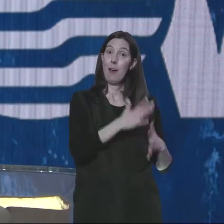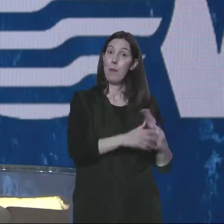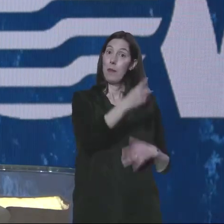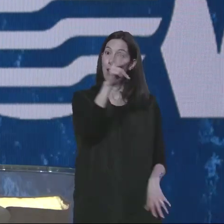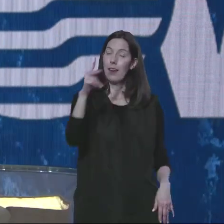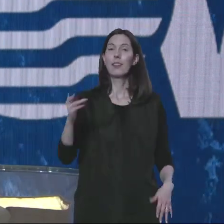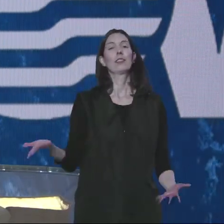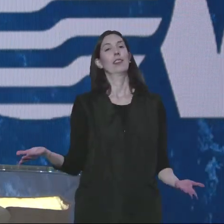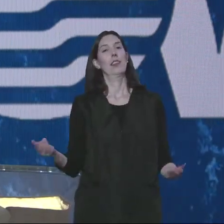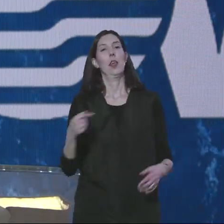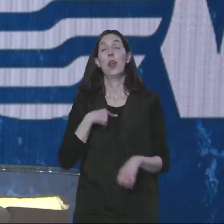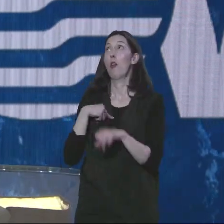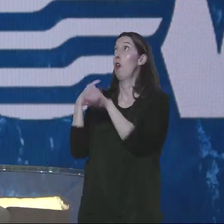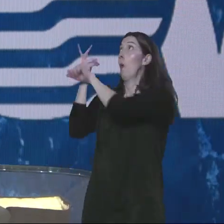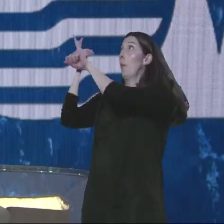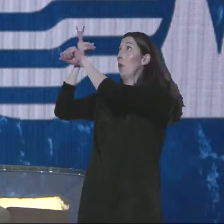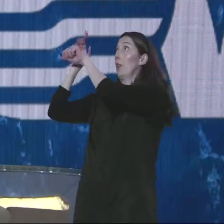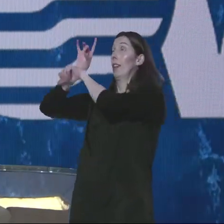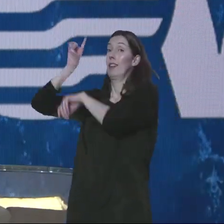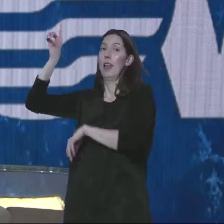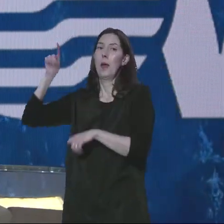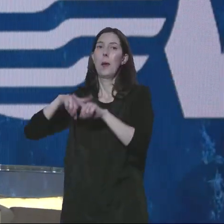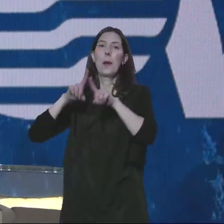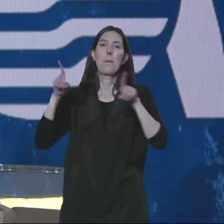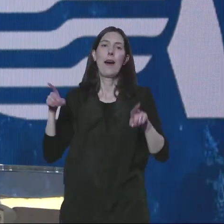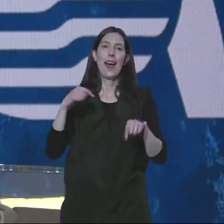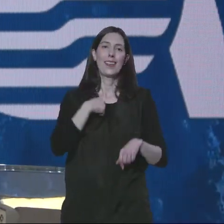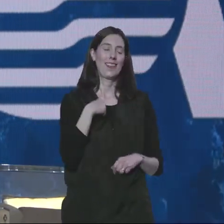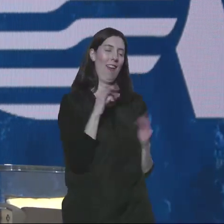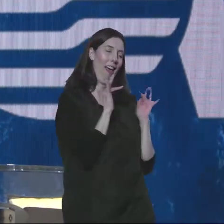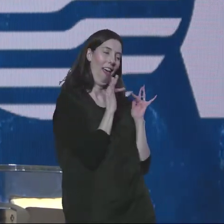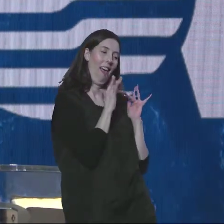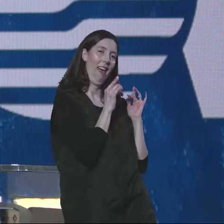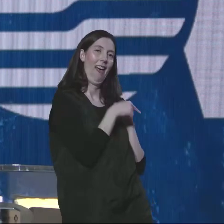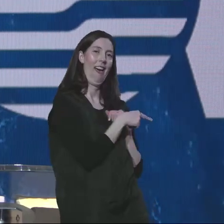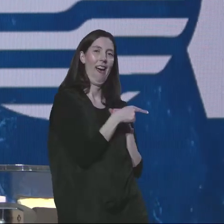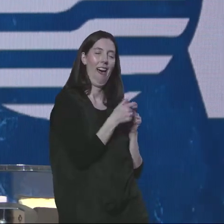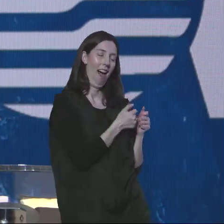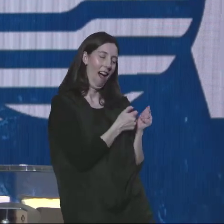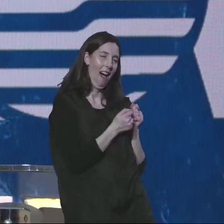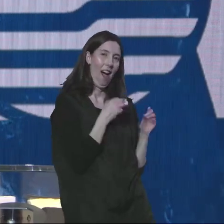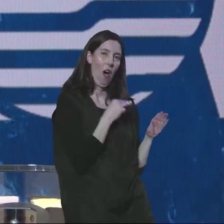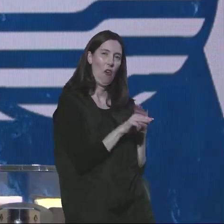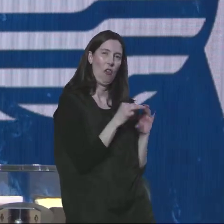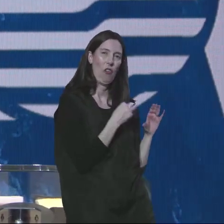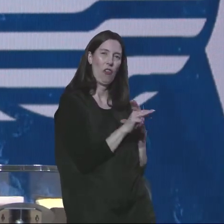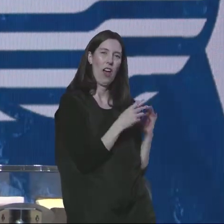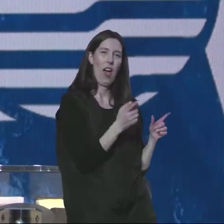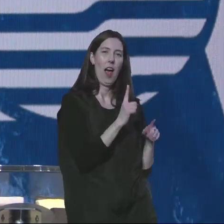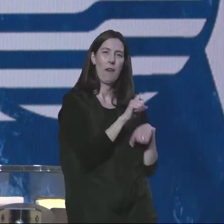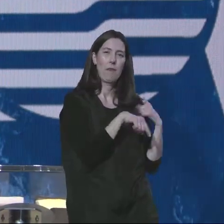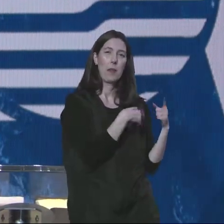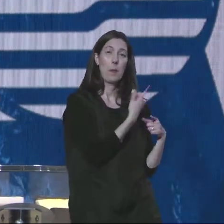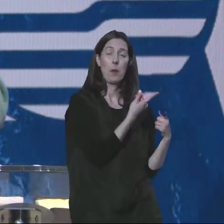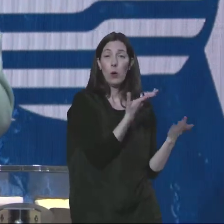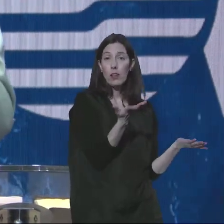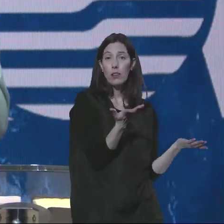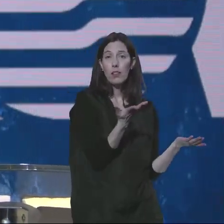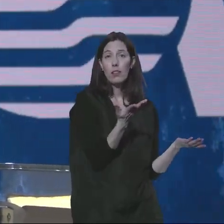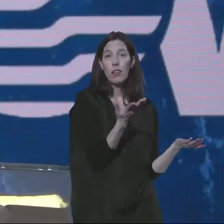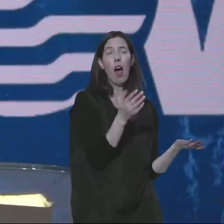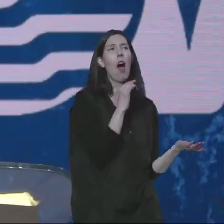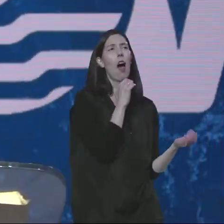Era para eu buscar a Deus, mas eu fiquei lá com um contatinho no Whats, e quando eu vi ficou muito tarde,